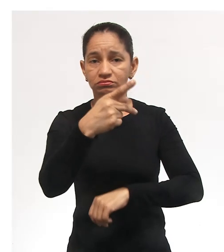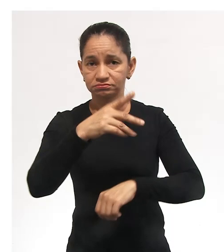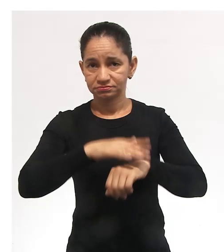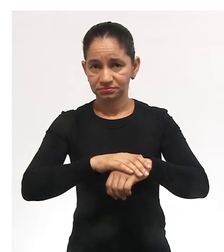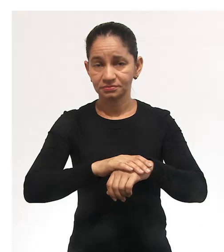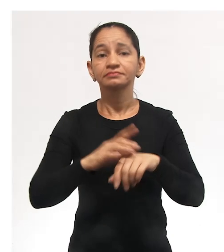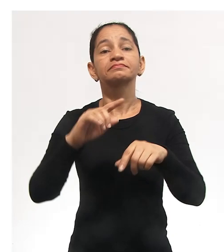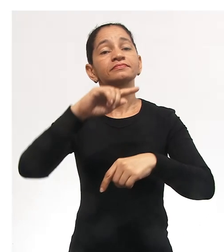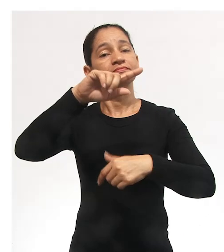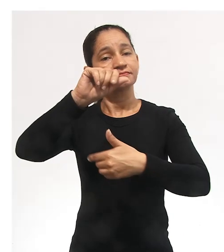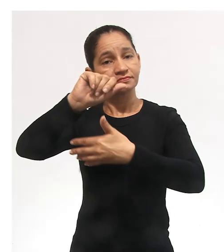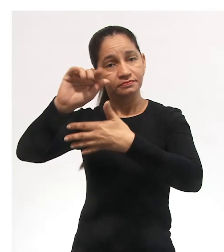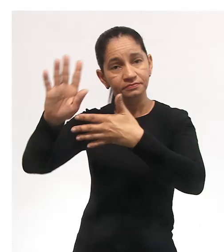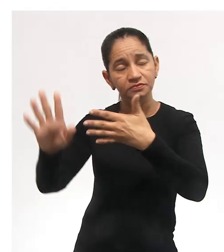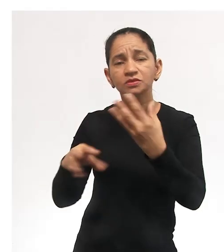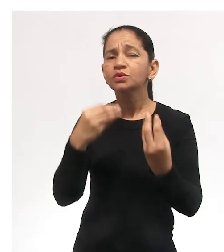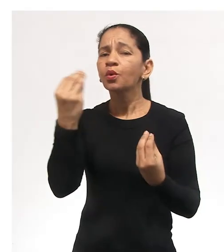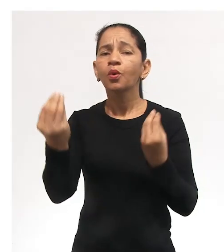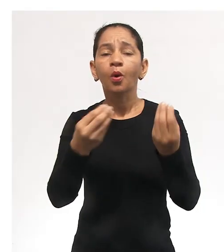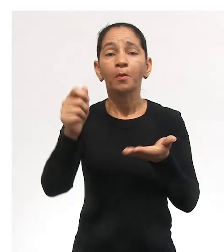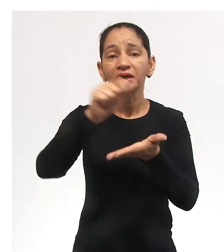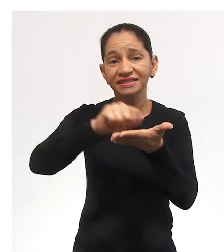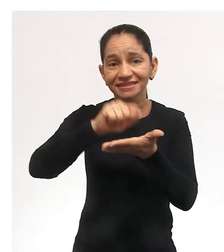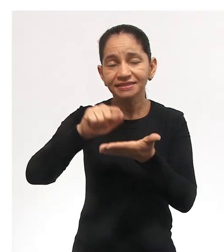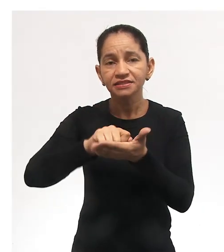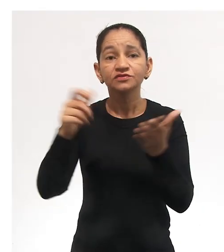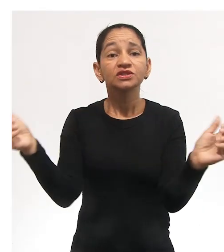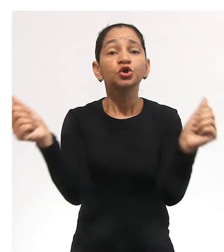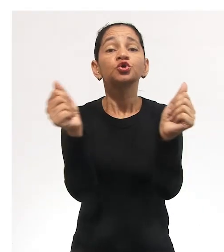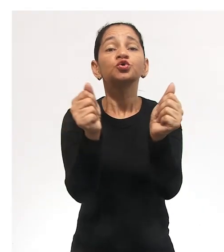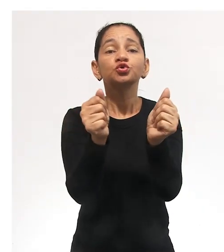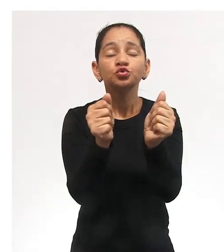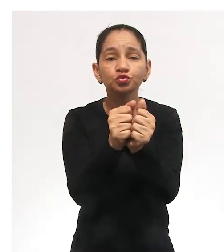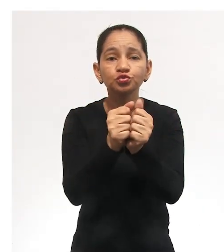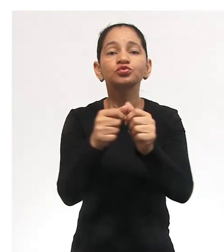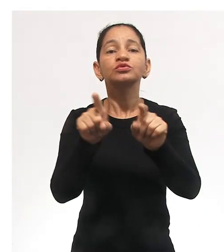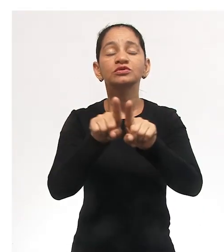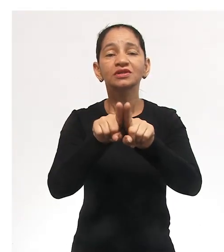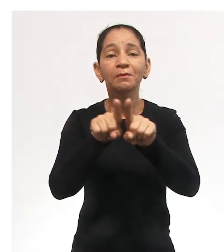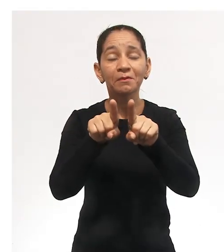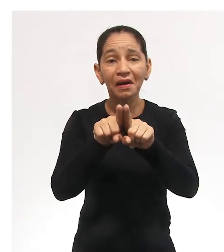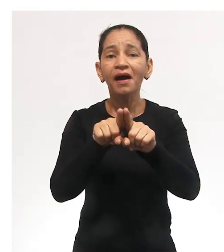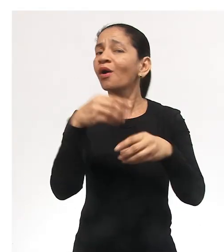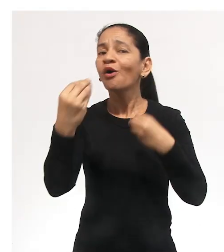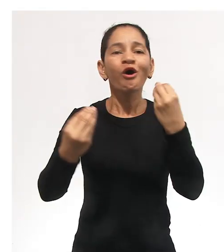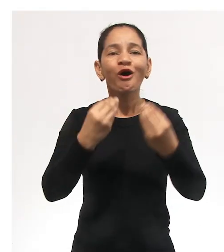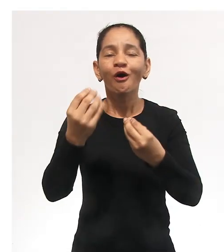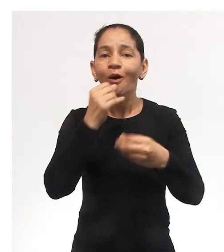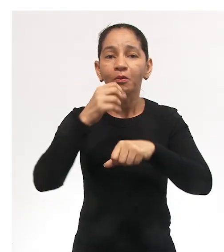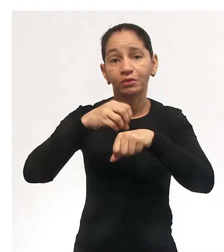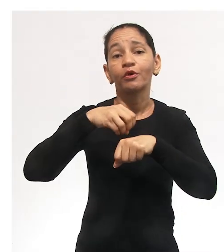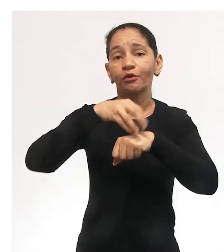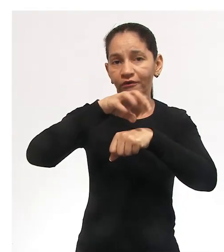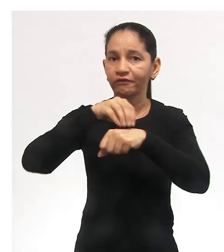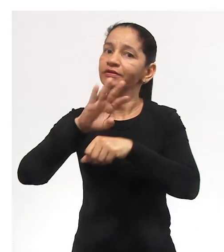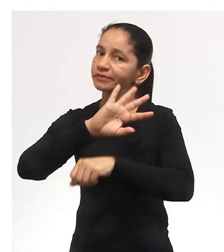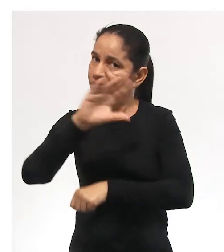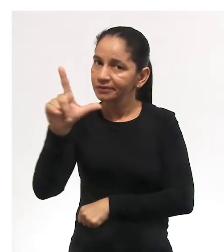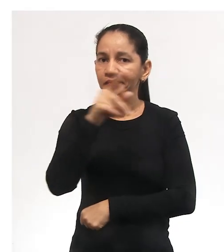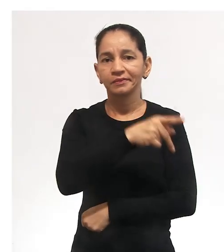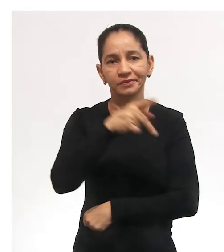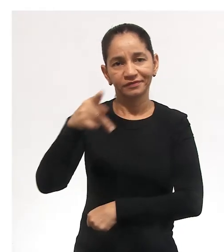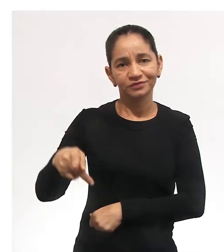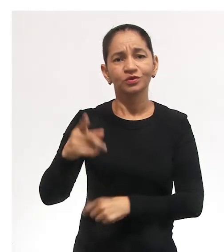na alfabetização, escrita colaborativa. Os alunos escrevem juntos com a orientação do professor e discutem